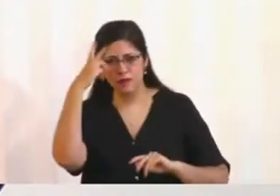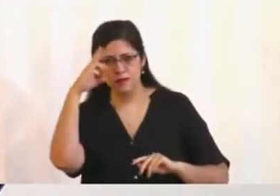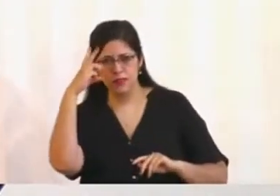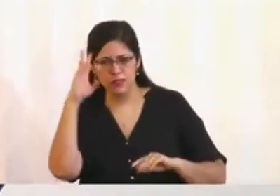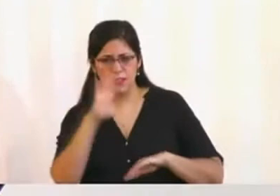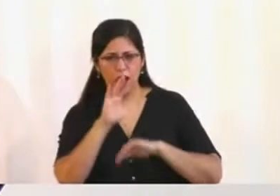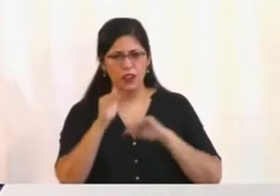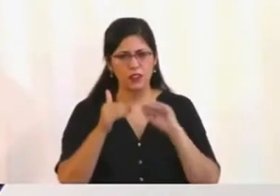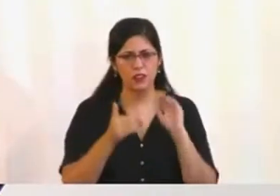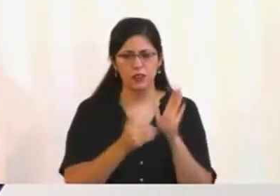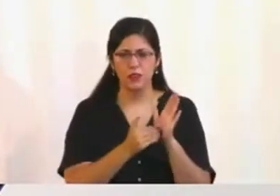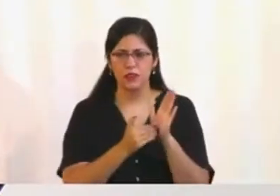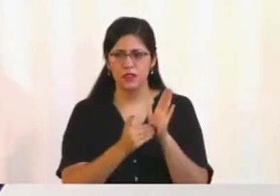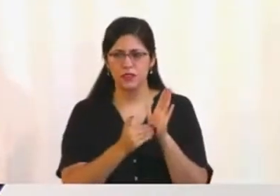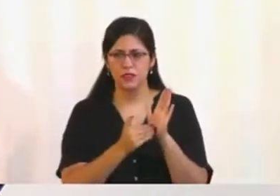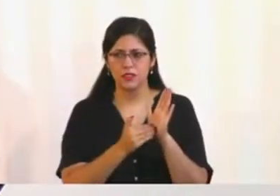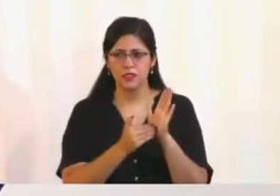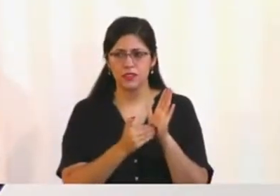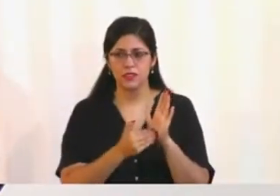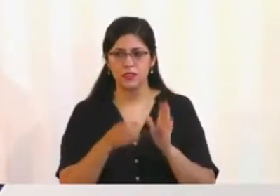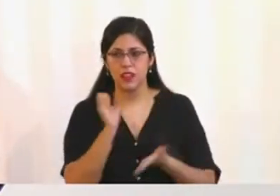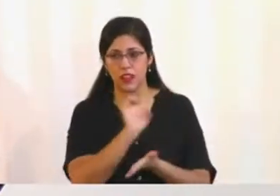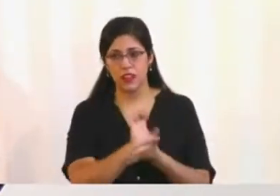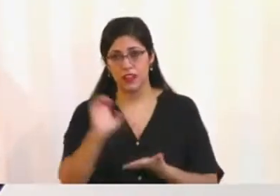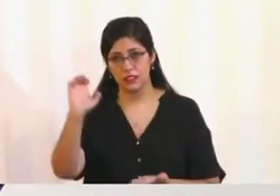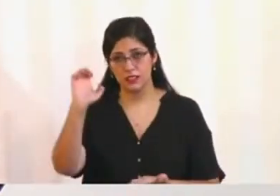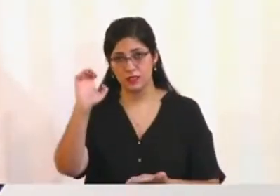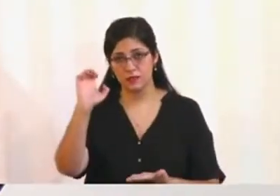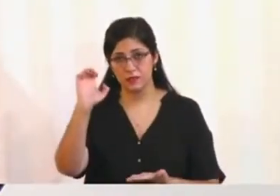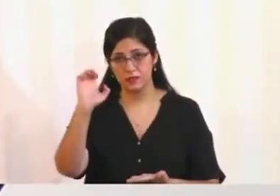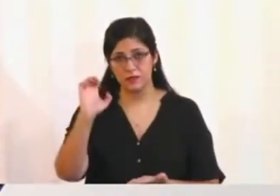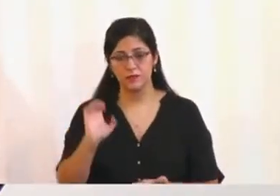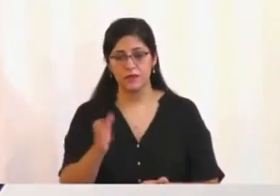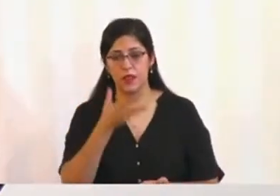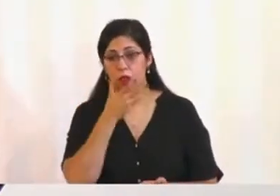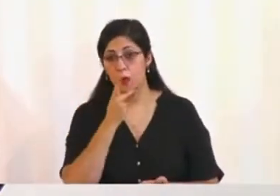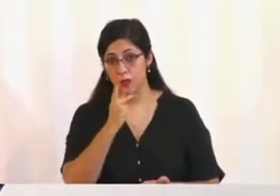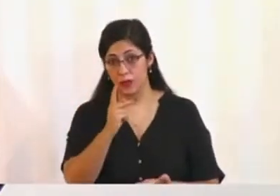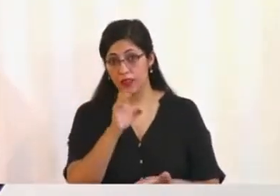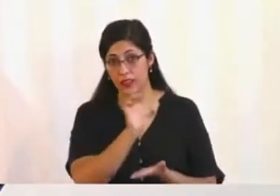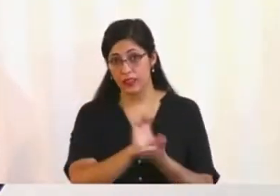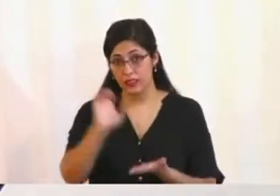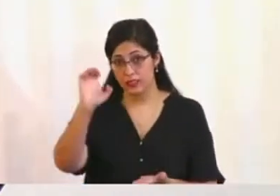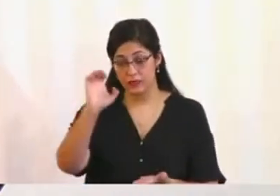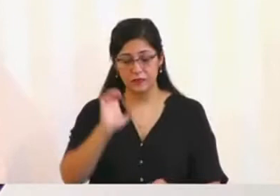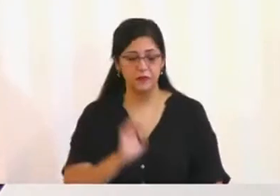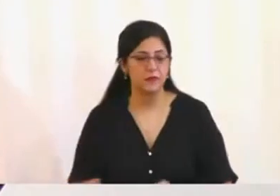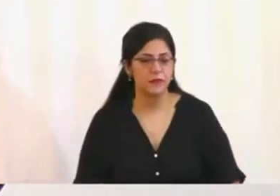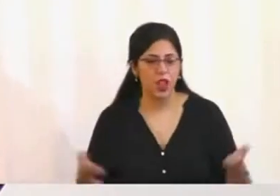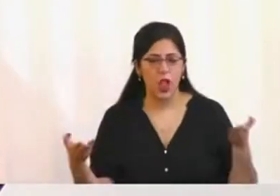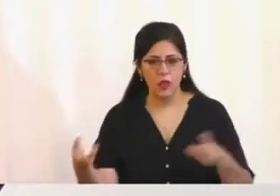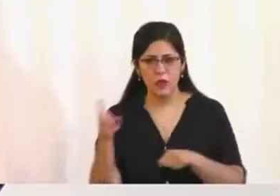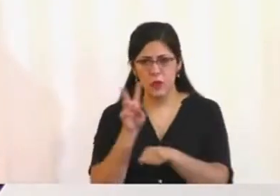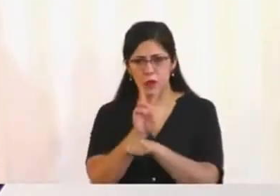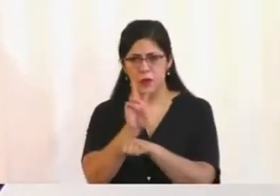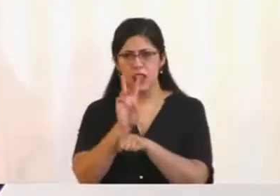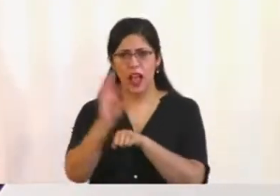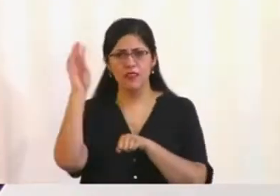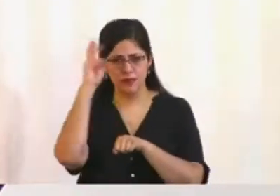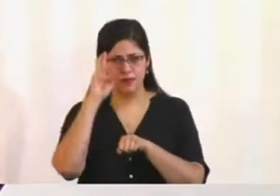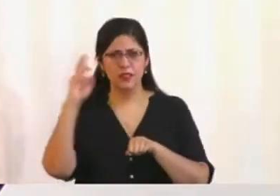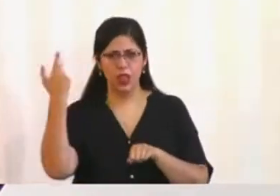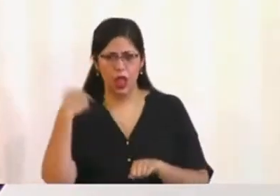da biografia de Elias. O tema da nossa mensagem nesta manhã é o cuidado de